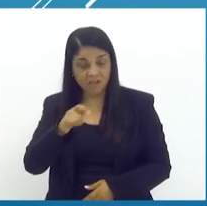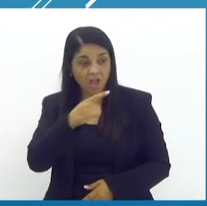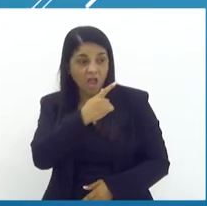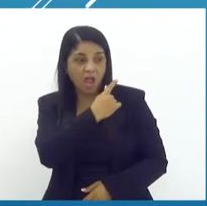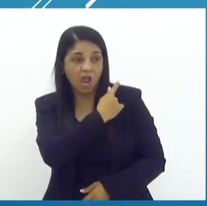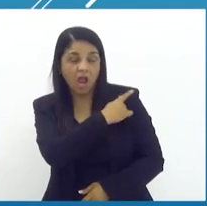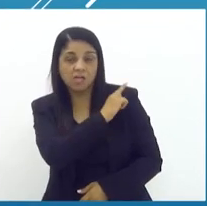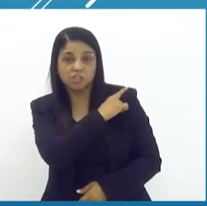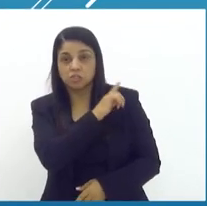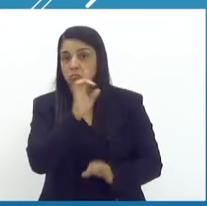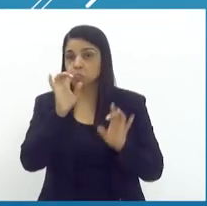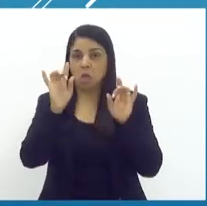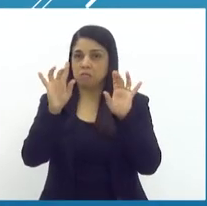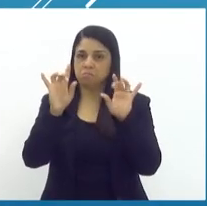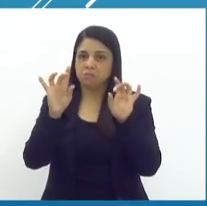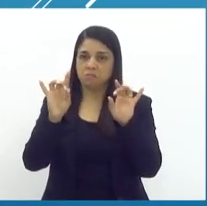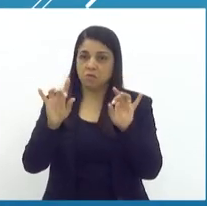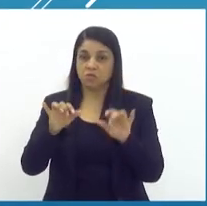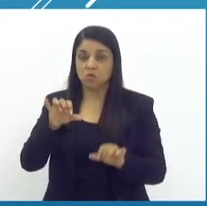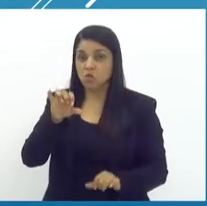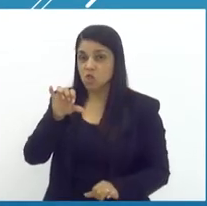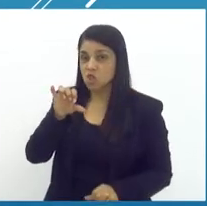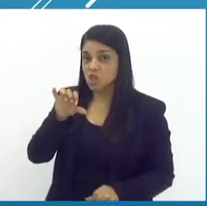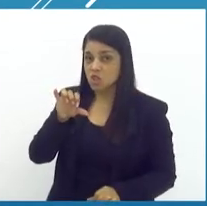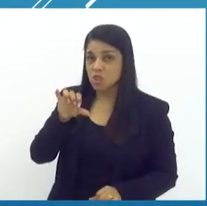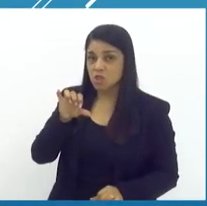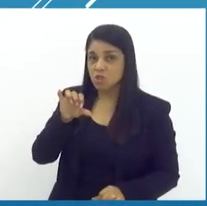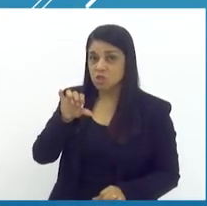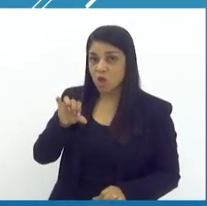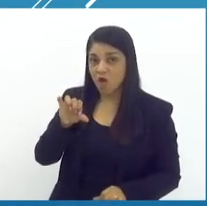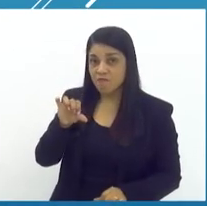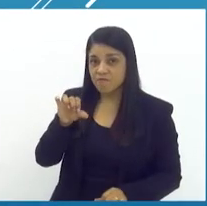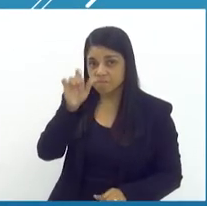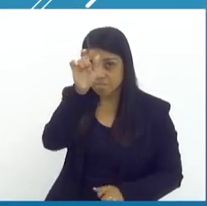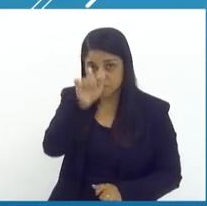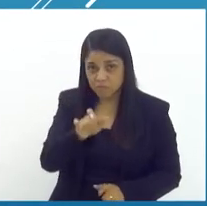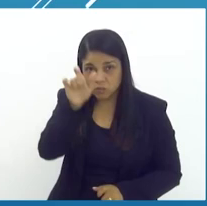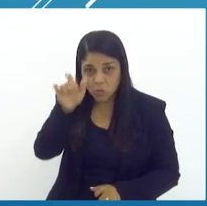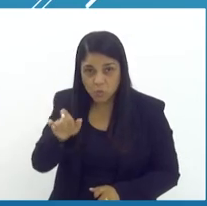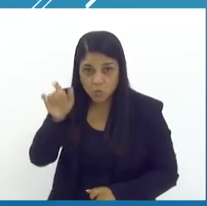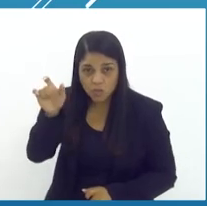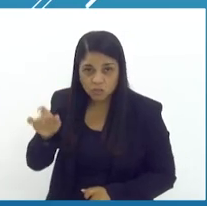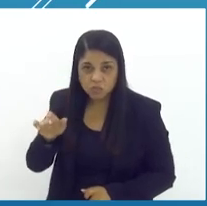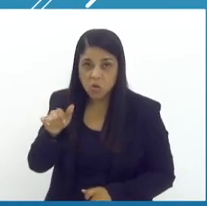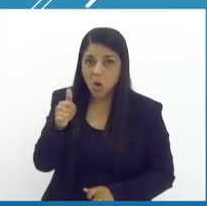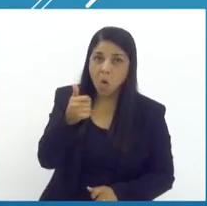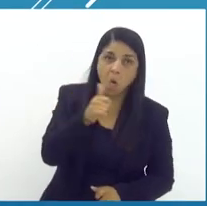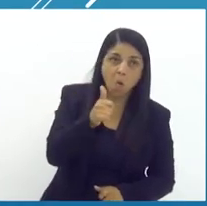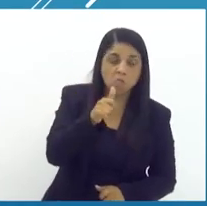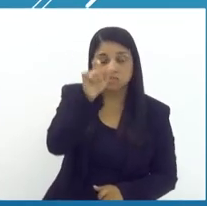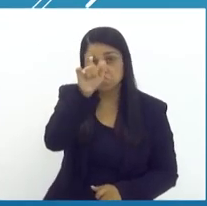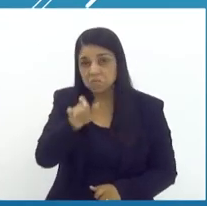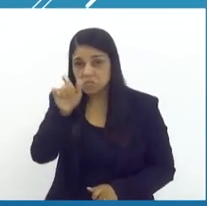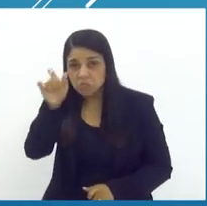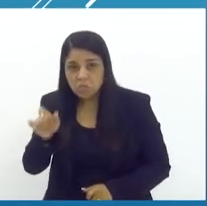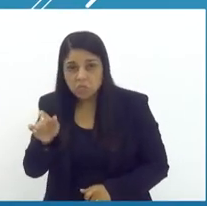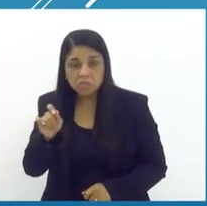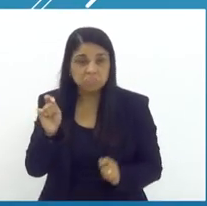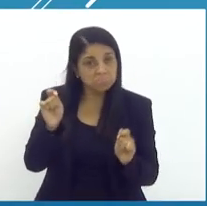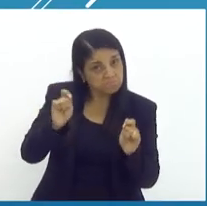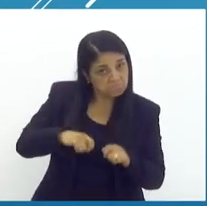não seriam nove se fala em nove pessoas podem ser 11 não sei mas